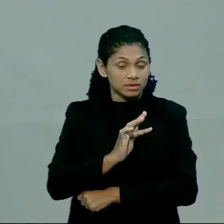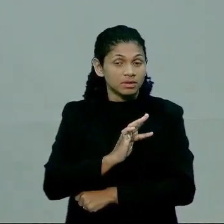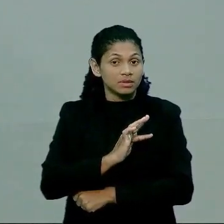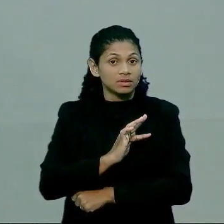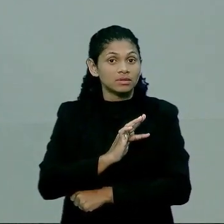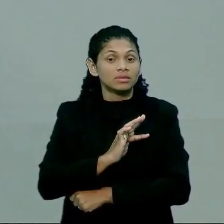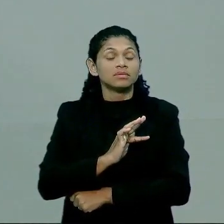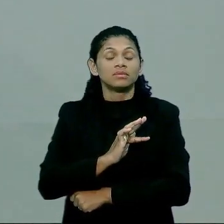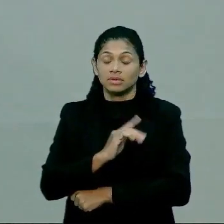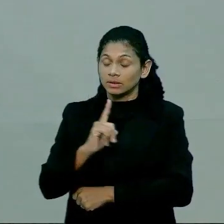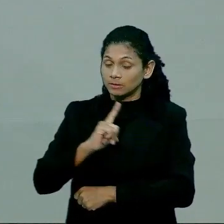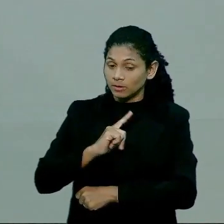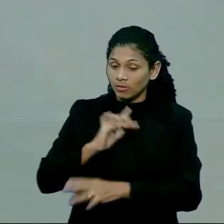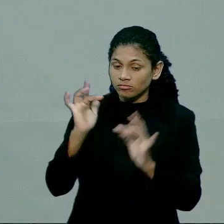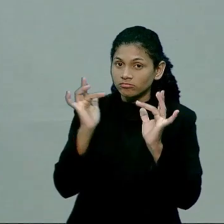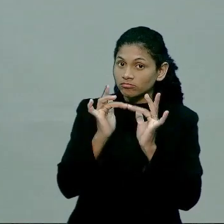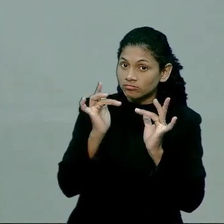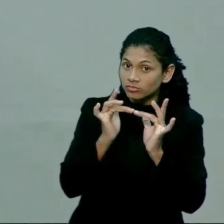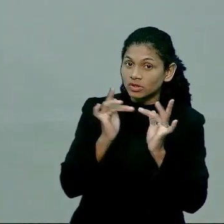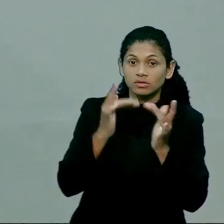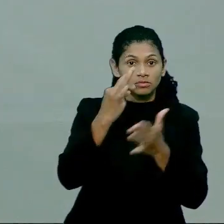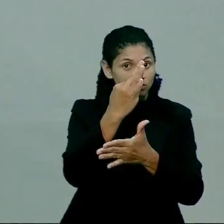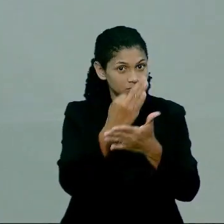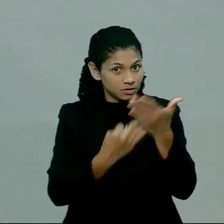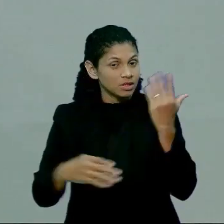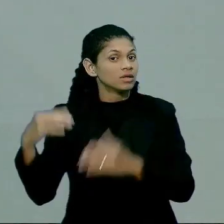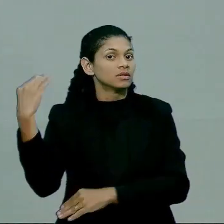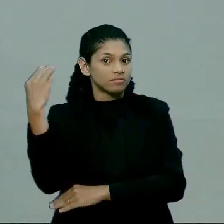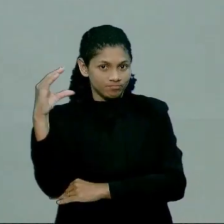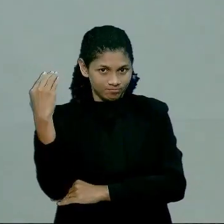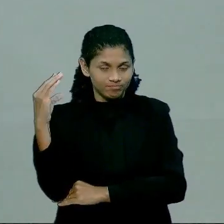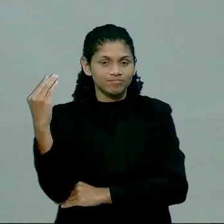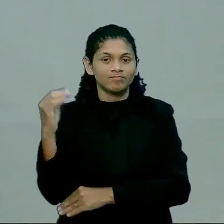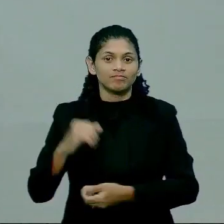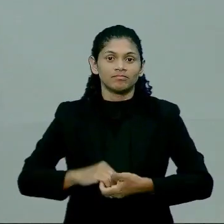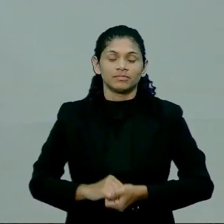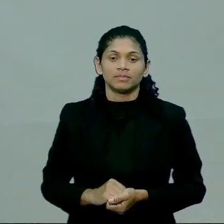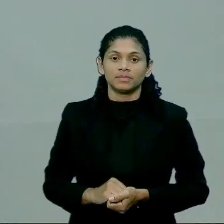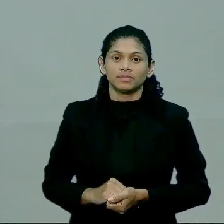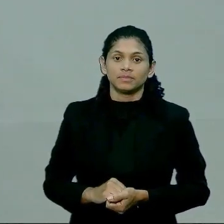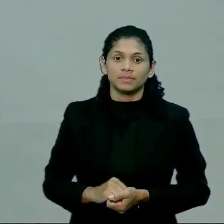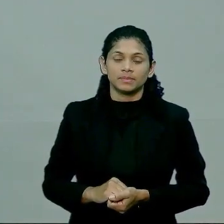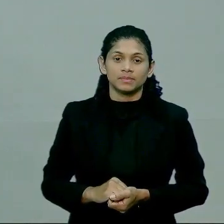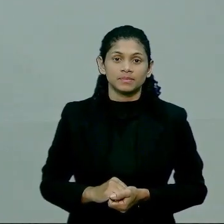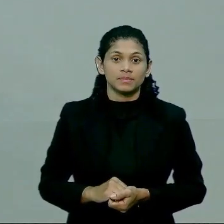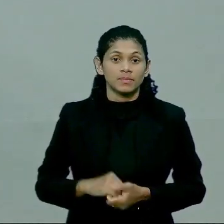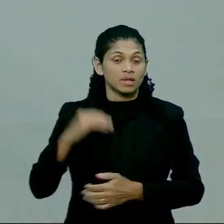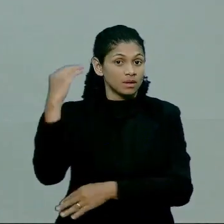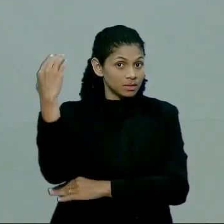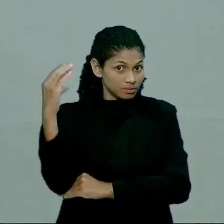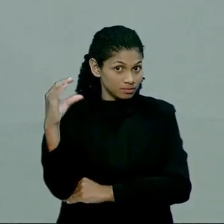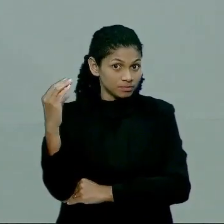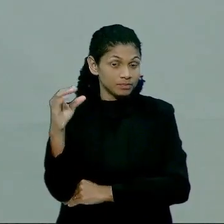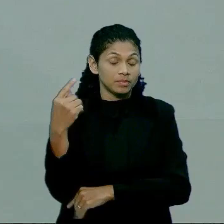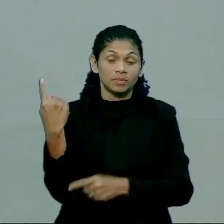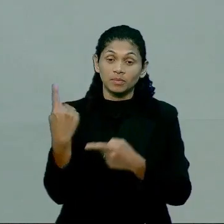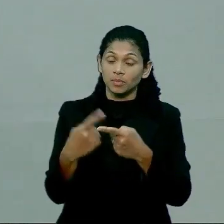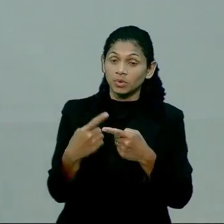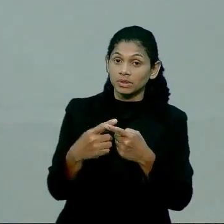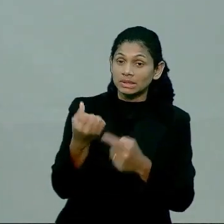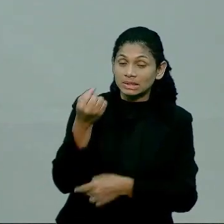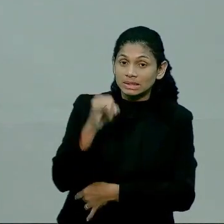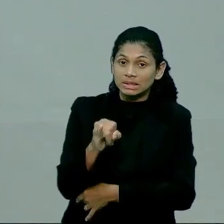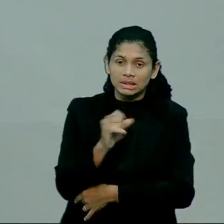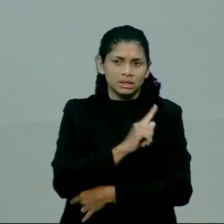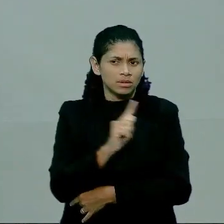e essa área que você vai cursar Possivelmente ela é uma ciência tá se ela não é Ciência ela é a base da ciência